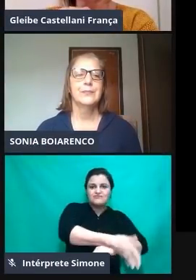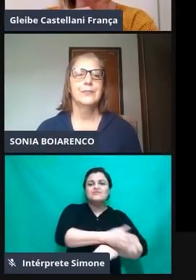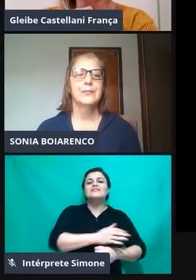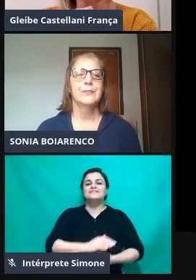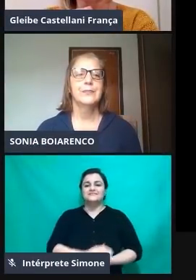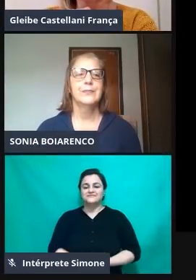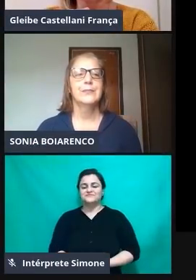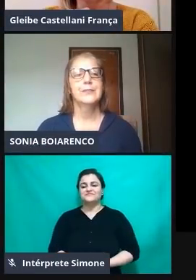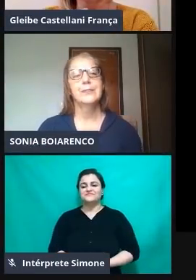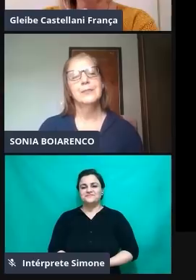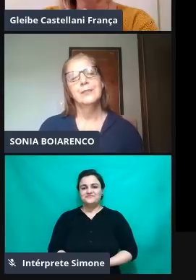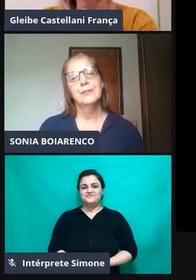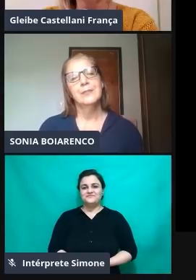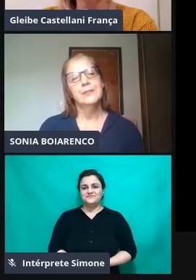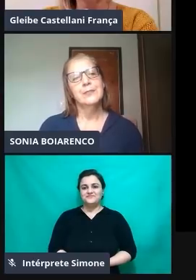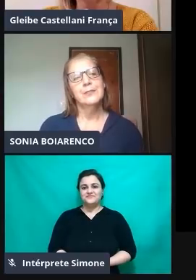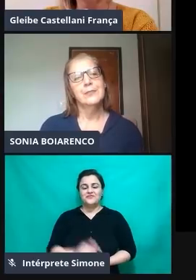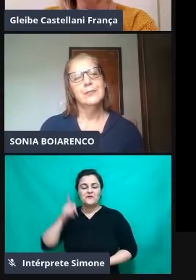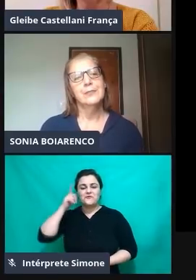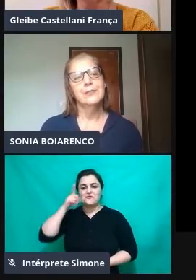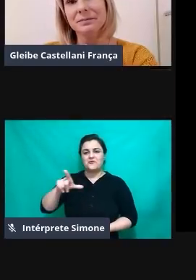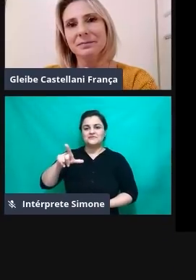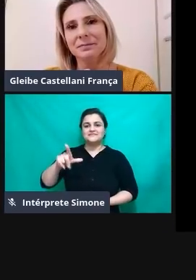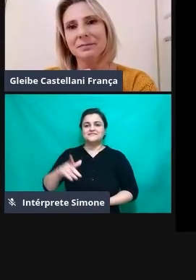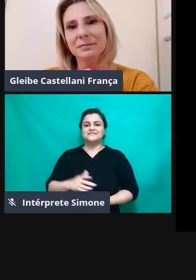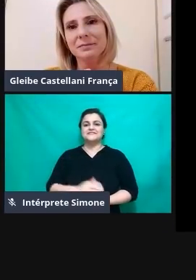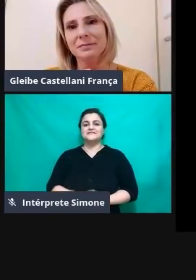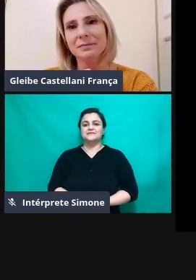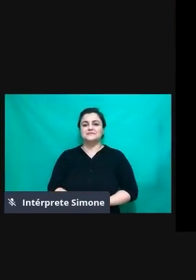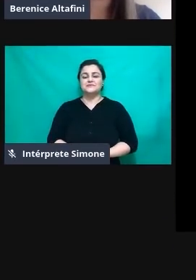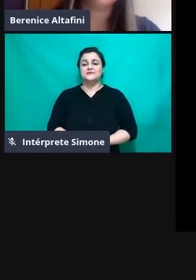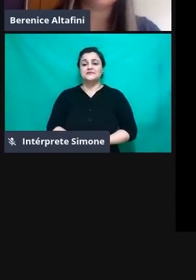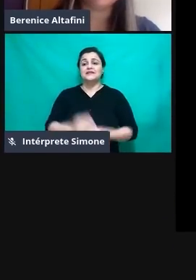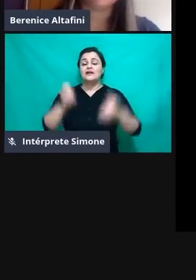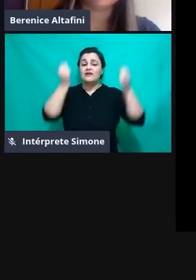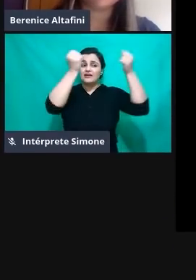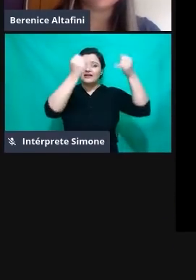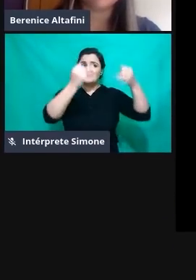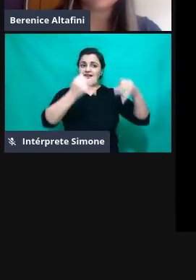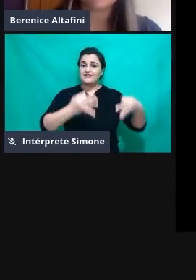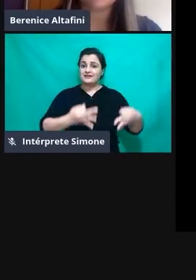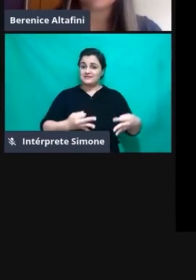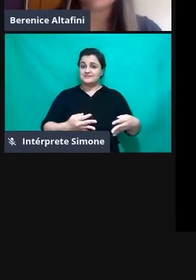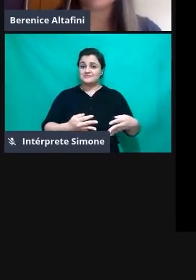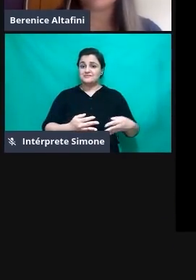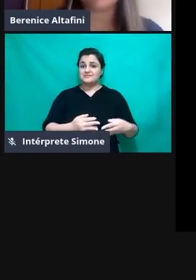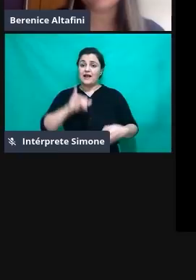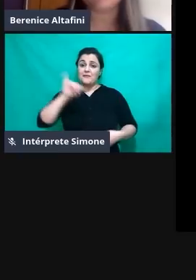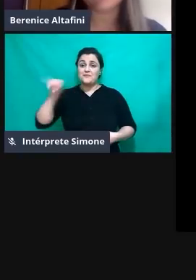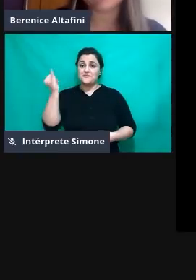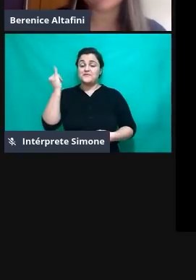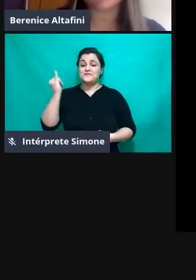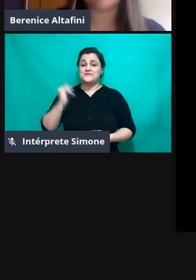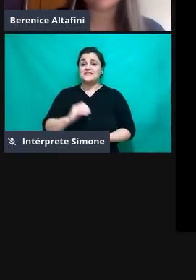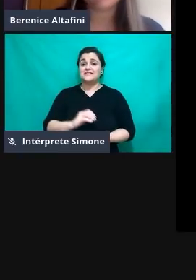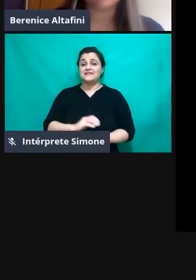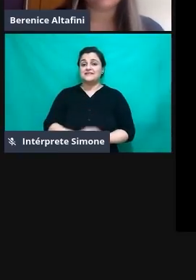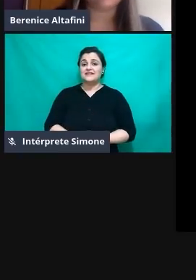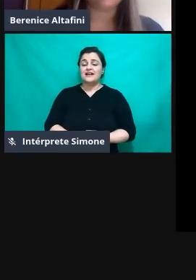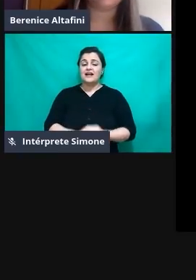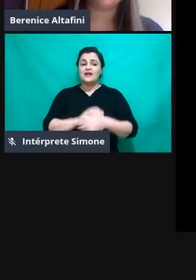então, nesse contexto aí, um pouquinho dos vídeos, né? Então, o